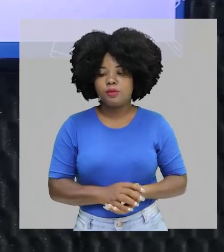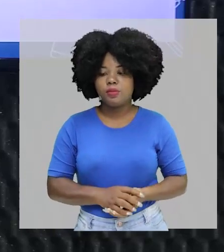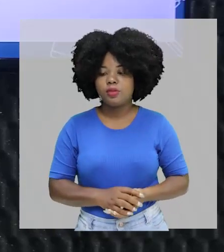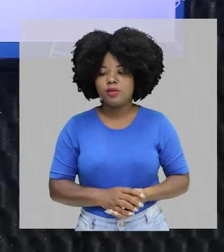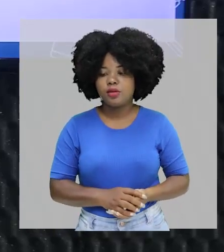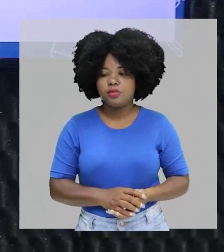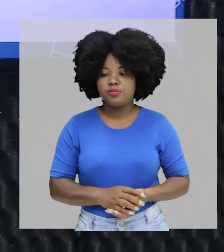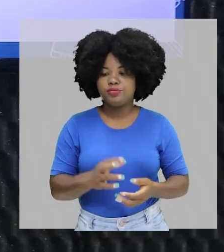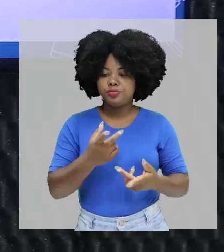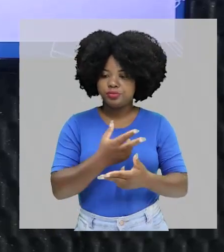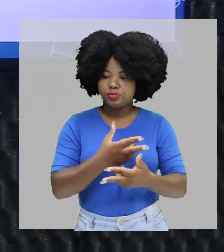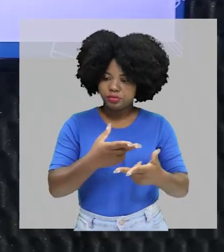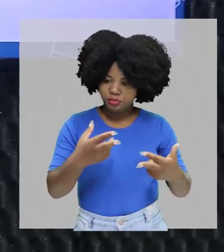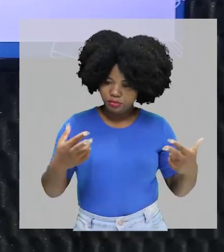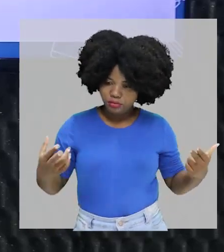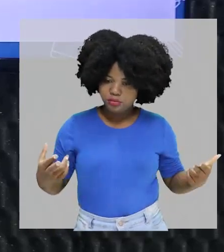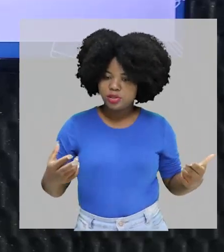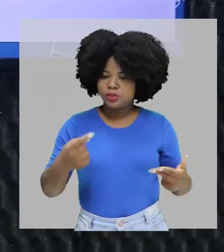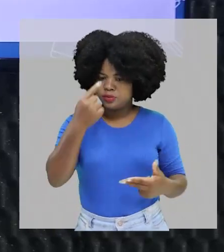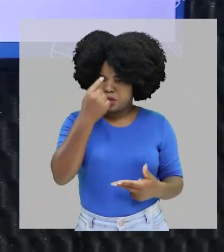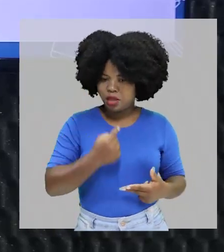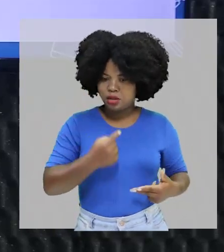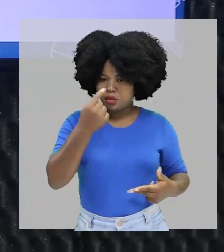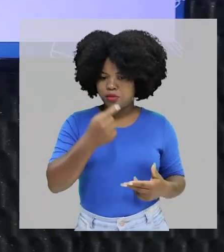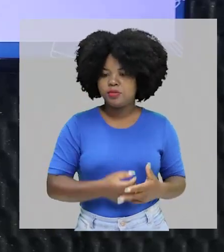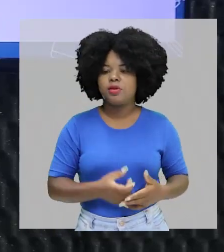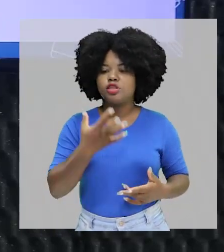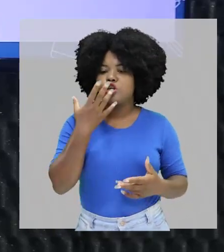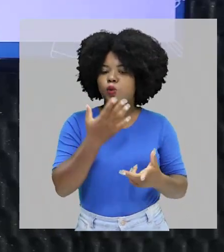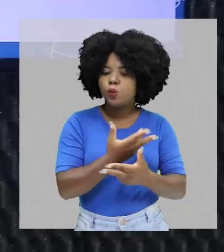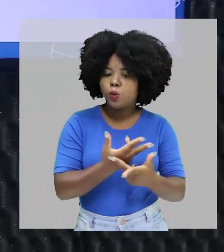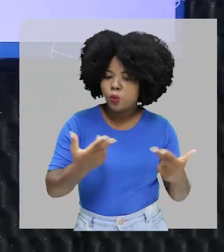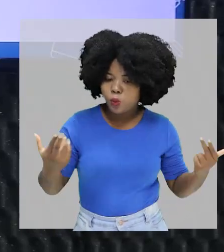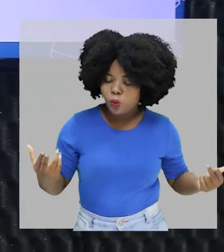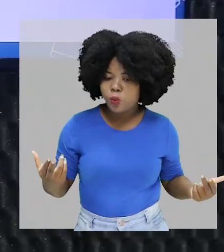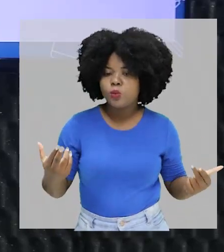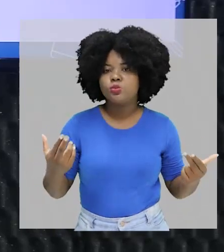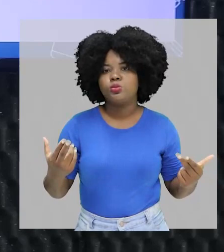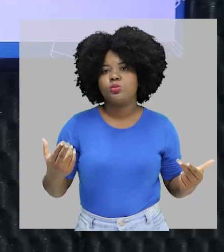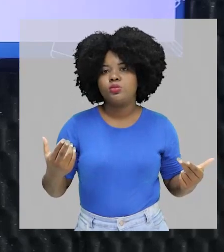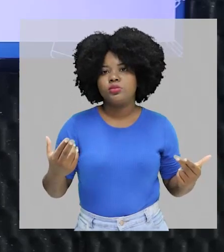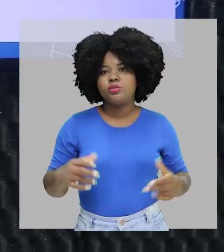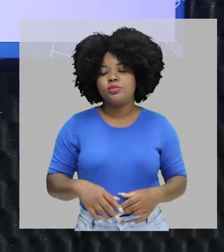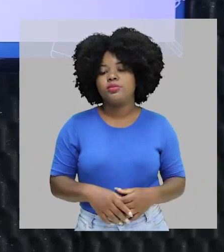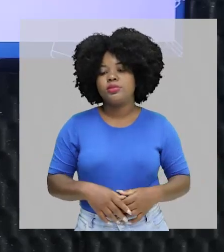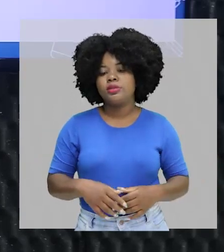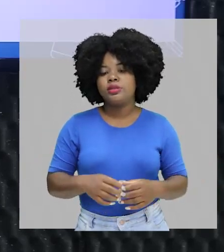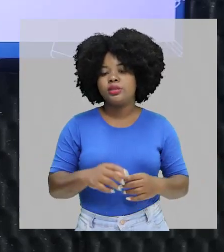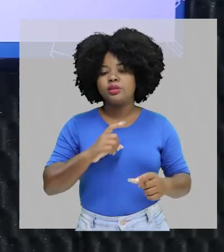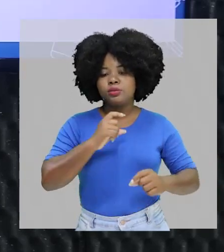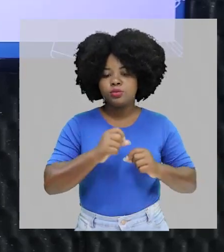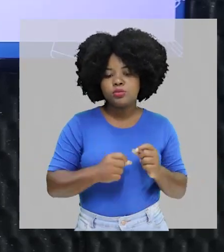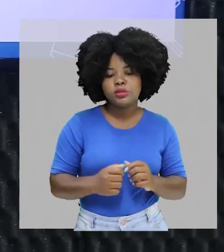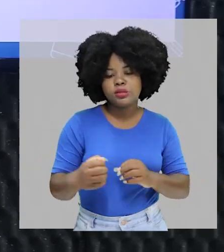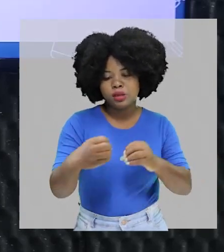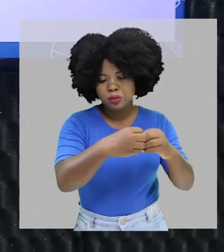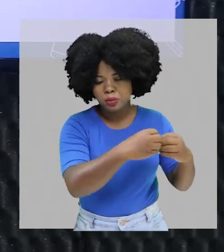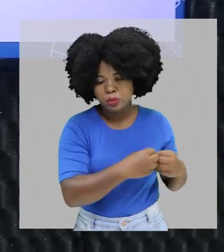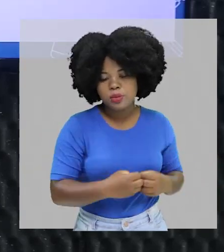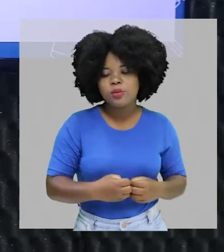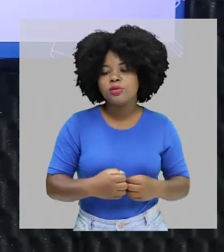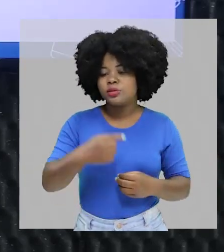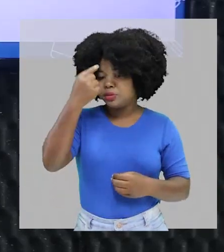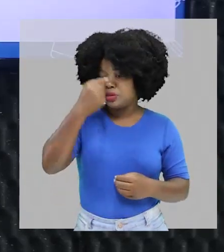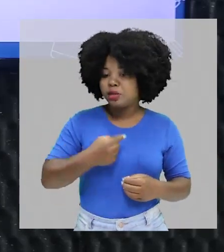uma série de imagens altamente coloridas, que vai estar muito próximo da